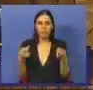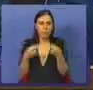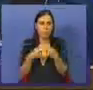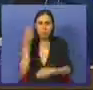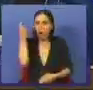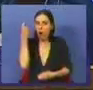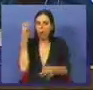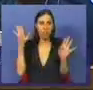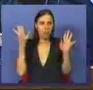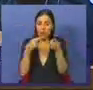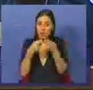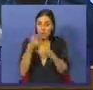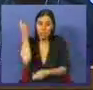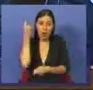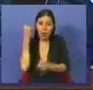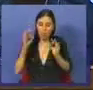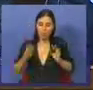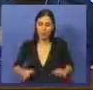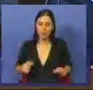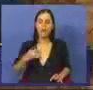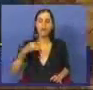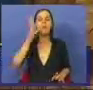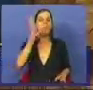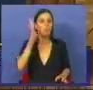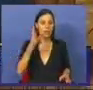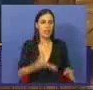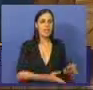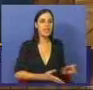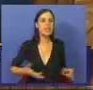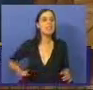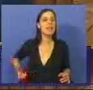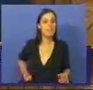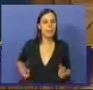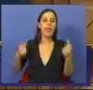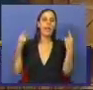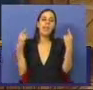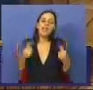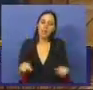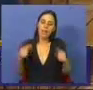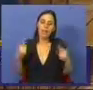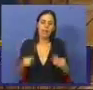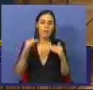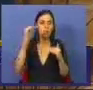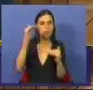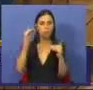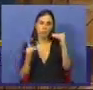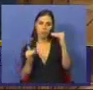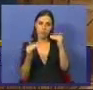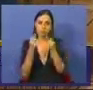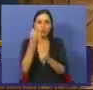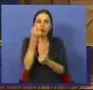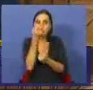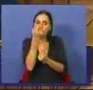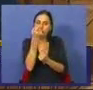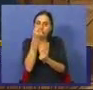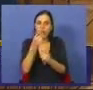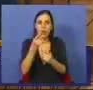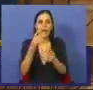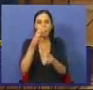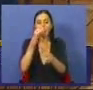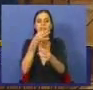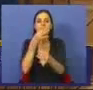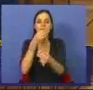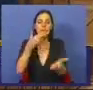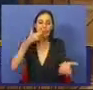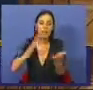certo. Não bate certo. Eu sei que o desemprego tem um ligeiro desfazamento em relação ao crescimento.